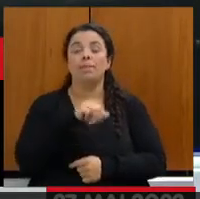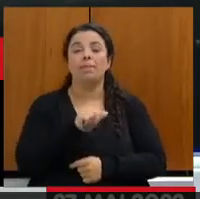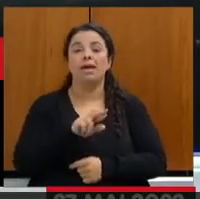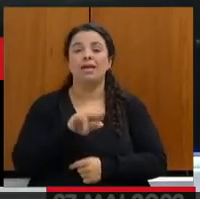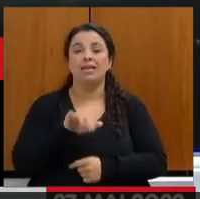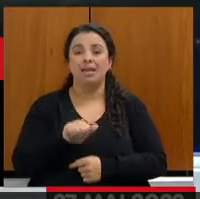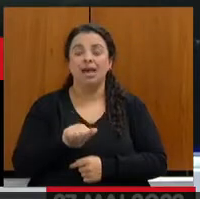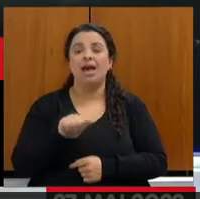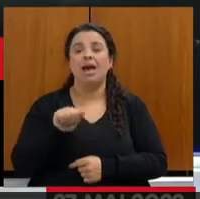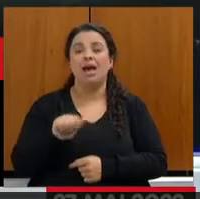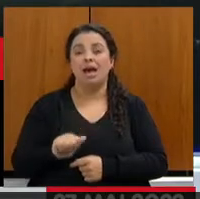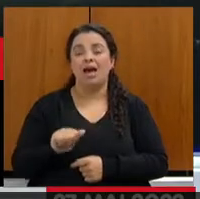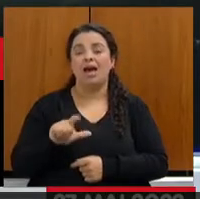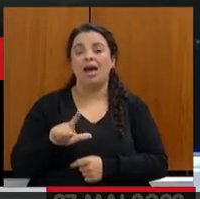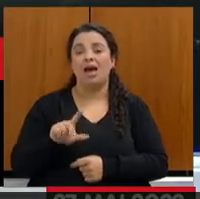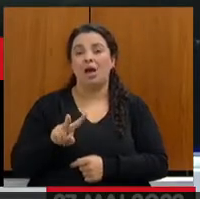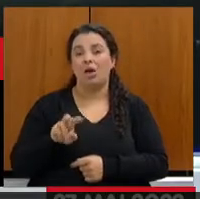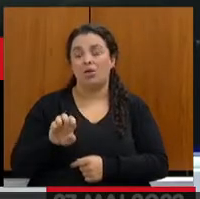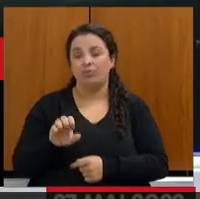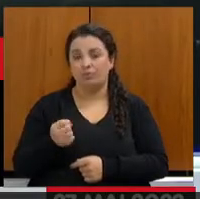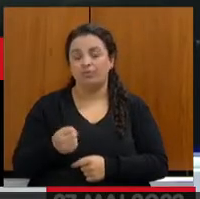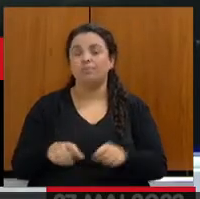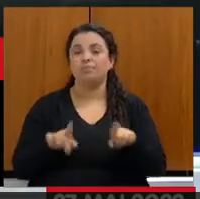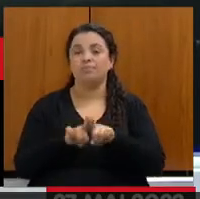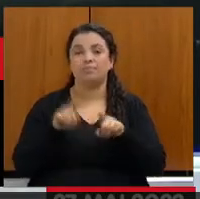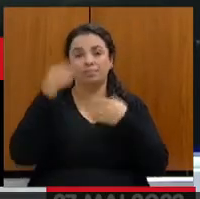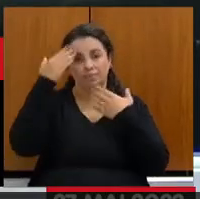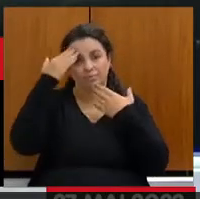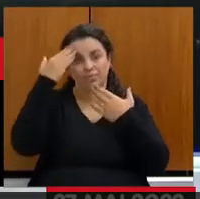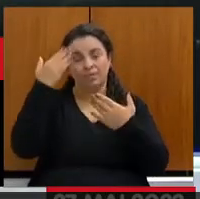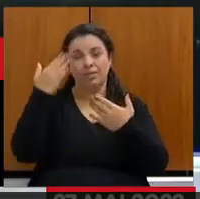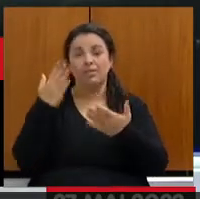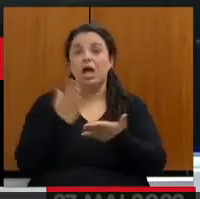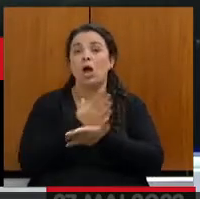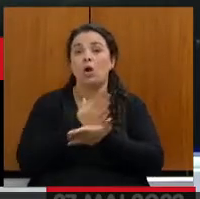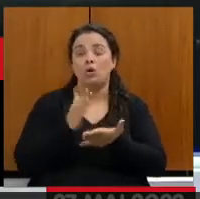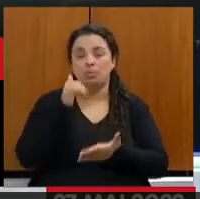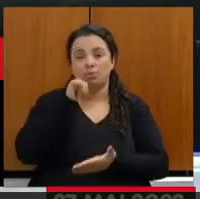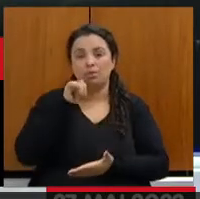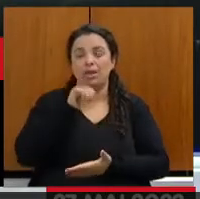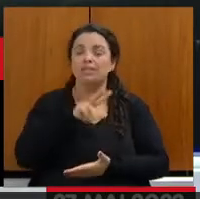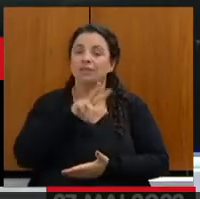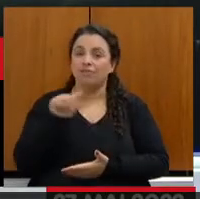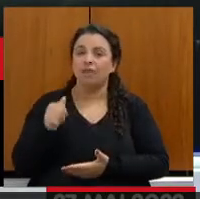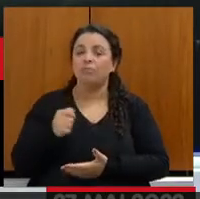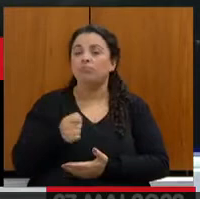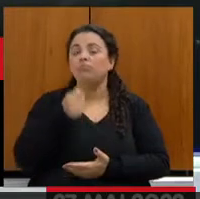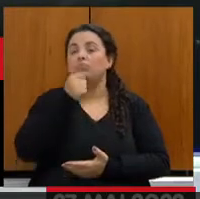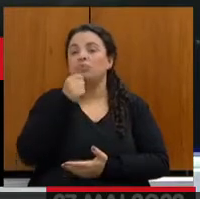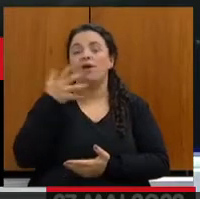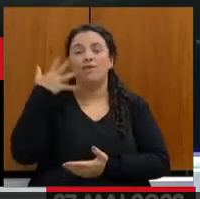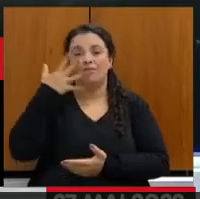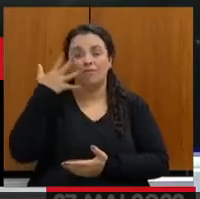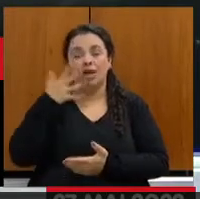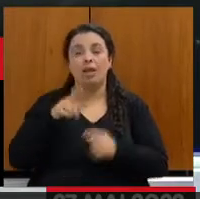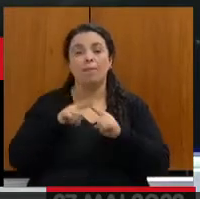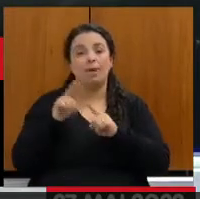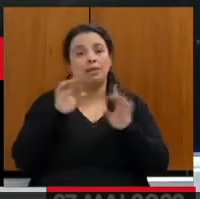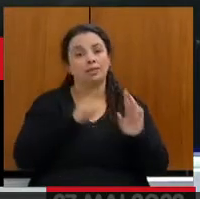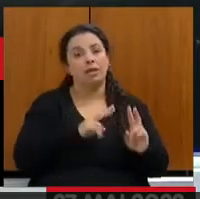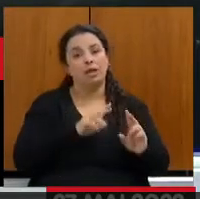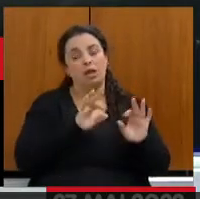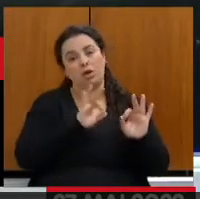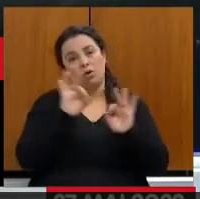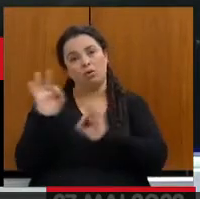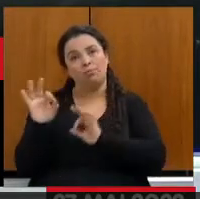Souza e eu vou também agradecer aqui algumas as mulheres que terão fala no decorrer do nosso evento mas que estão acompanhando de forma remota